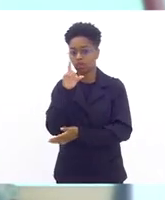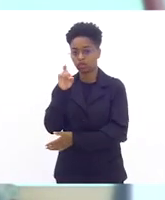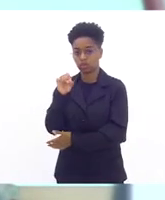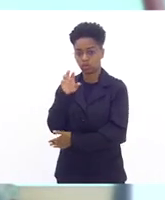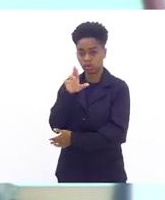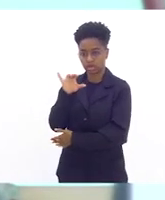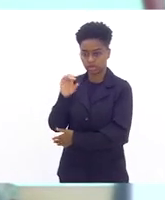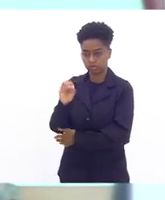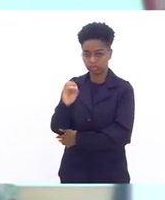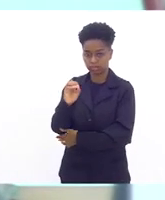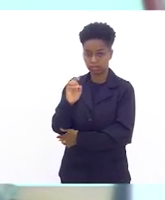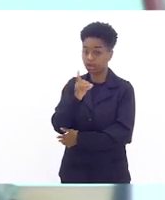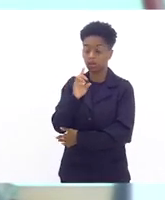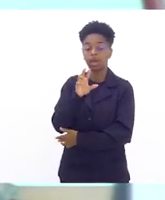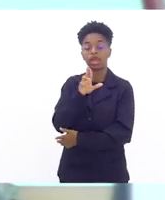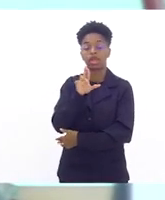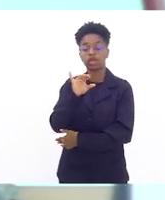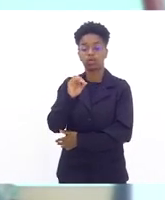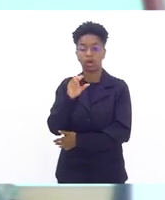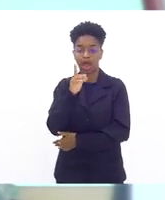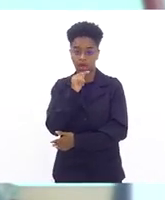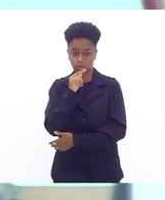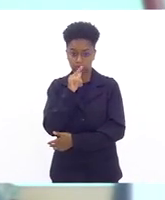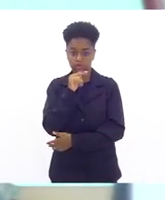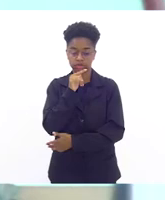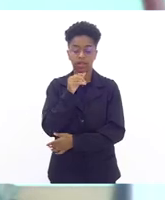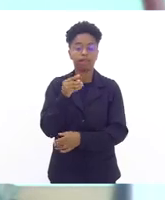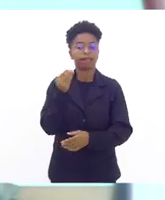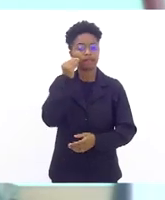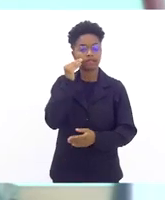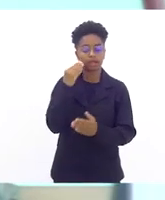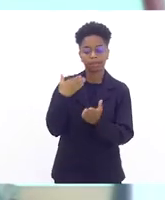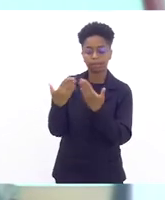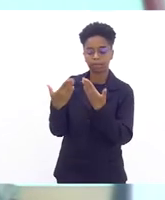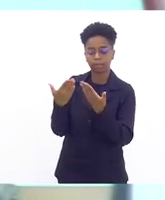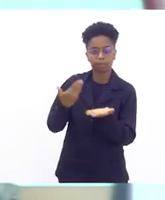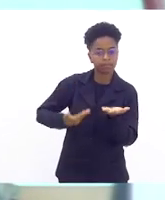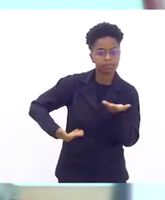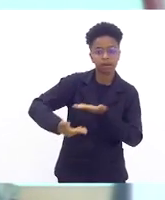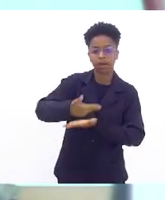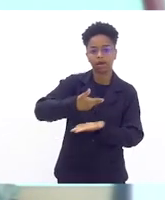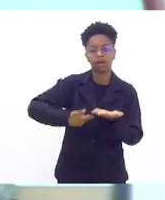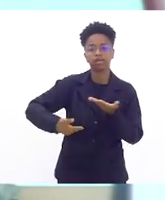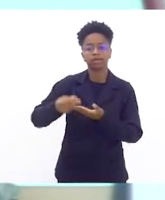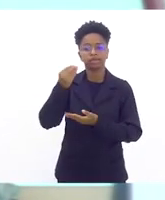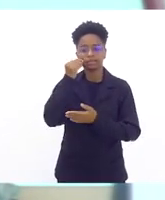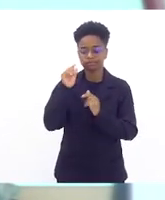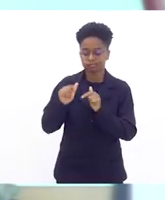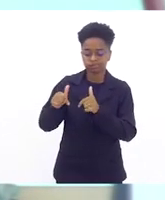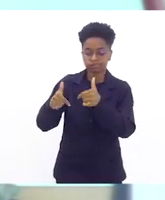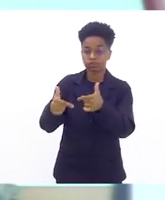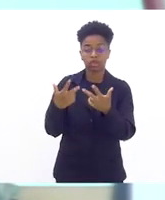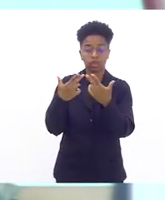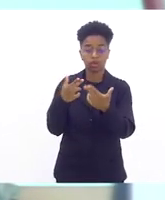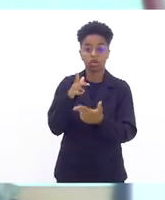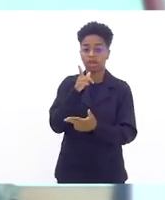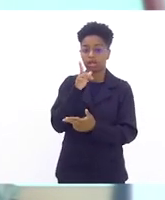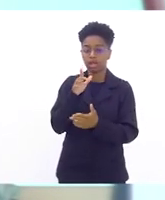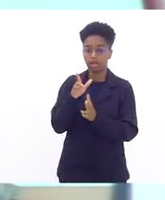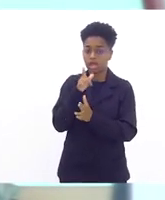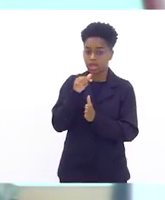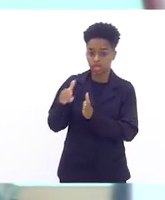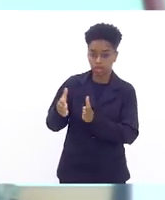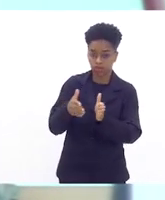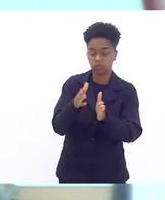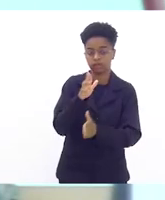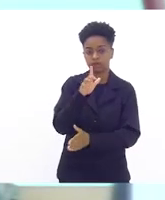né com água ajudando Rio Águas para quando a gente for fazer executar algum algum Como estão fazendo lá no rivieras no registro